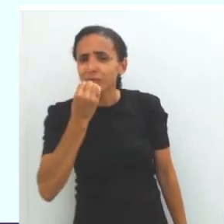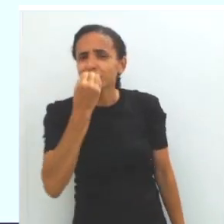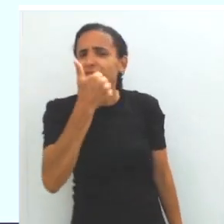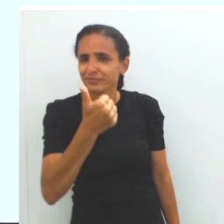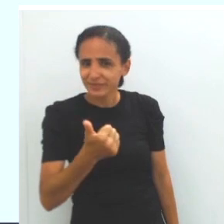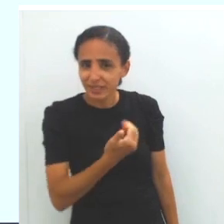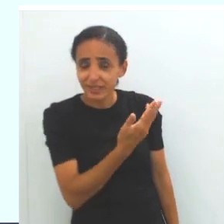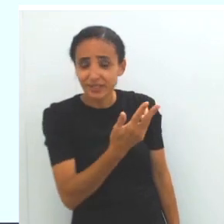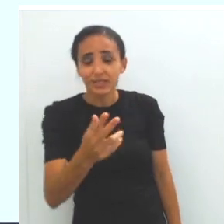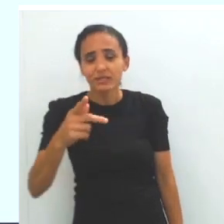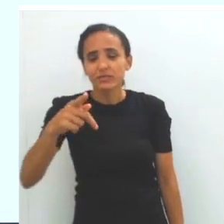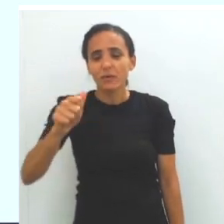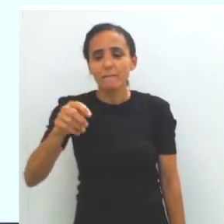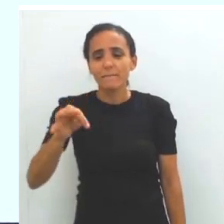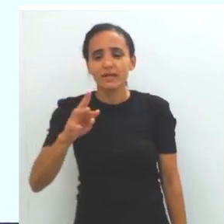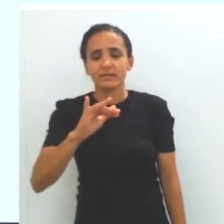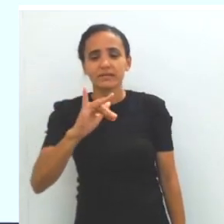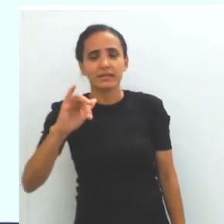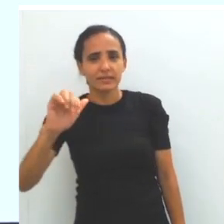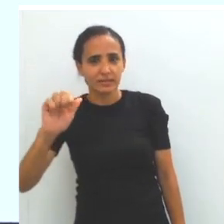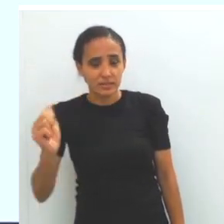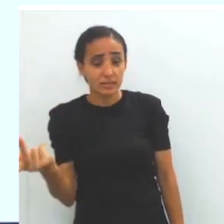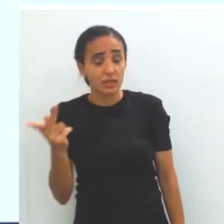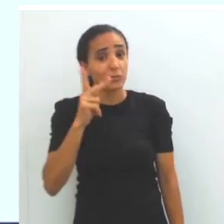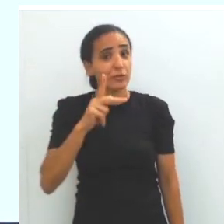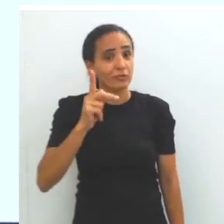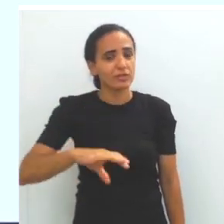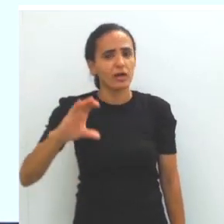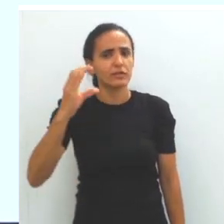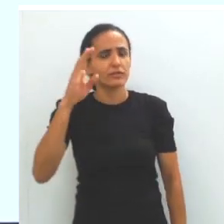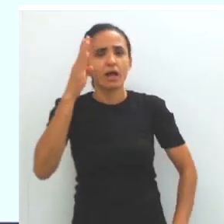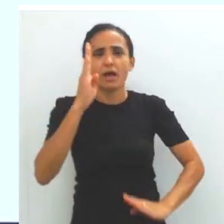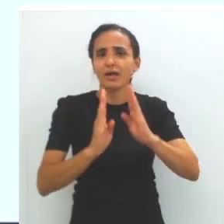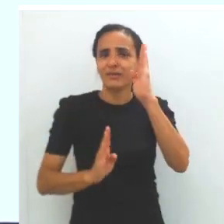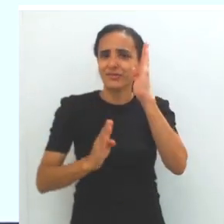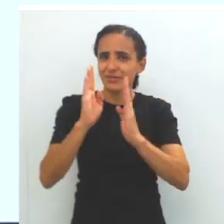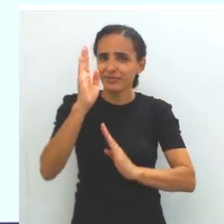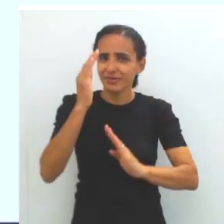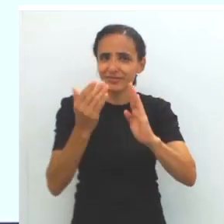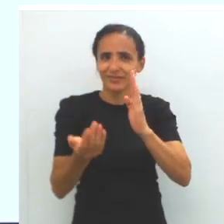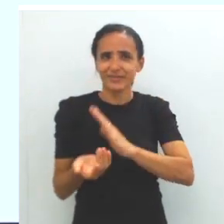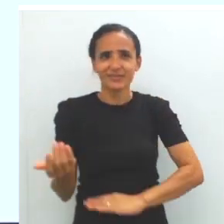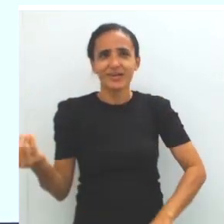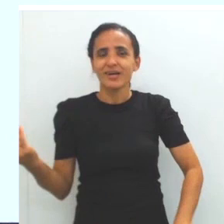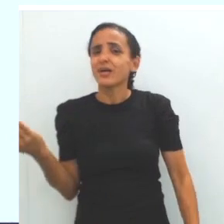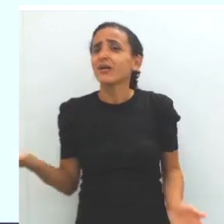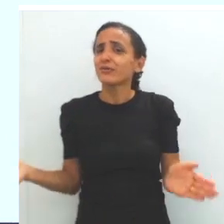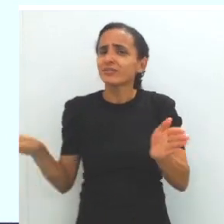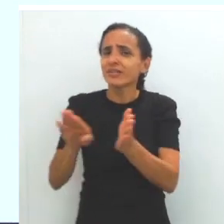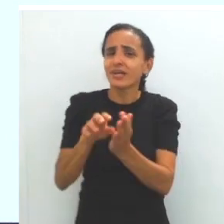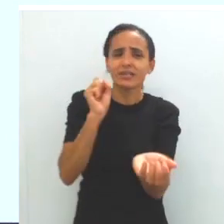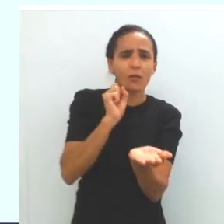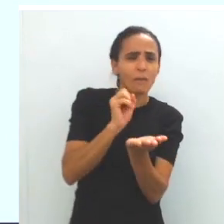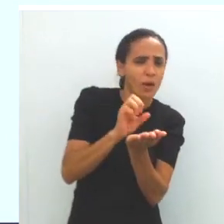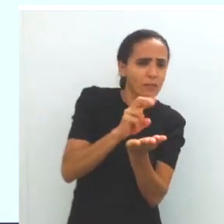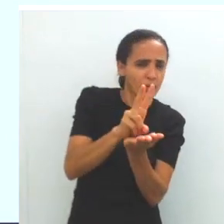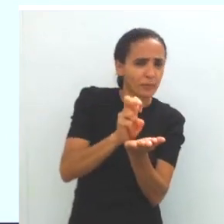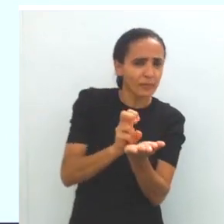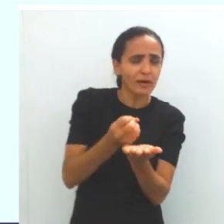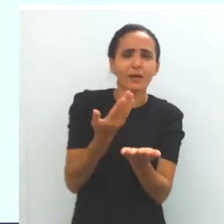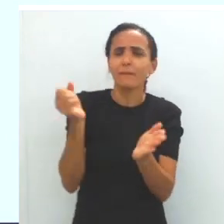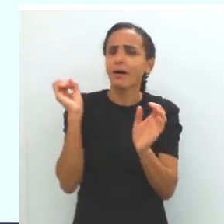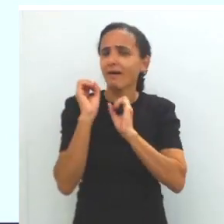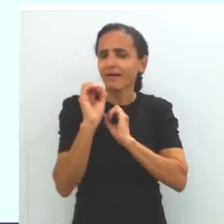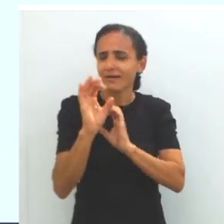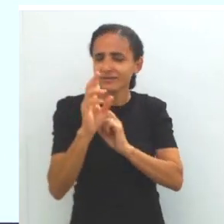Olá, tudo bem? Eu sou Patrícia Dantas, professora de Ciências e Biologia. Estou novamente no EducaPE